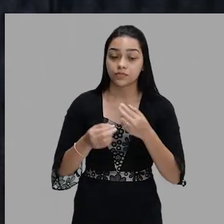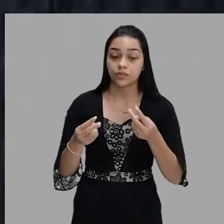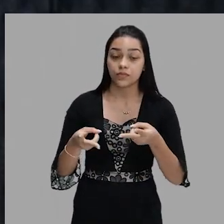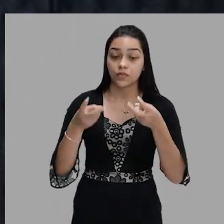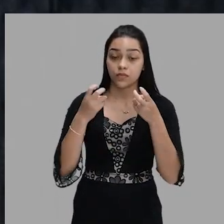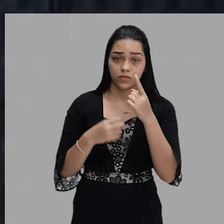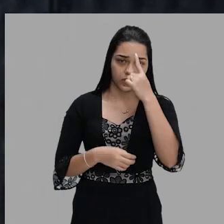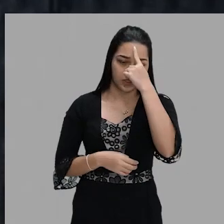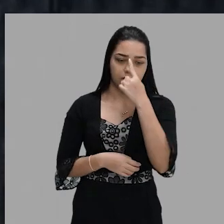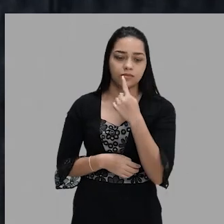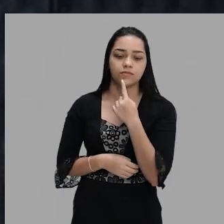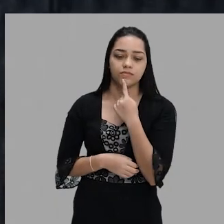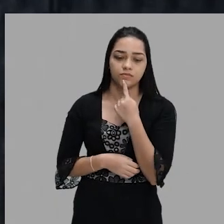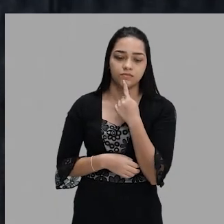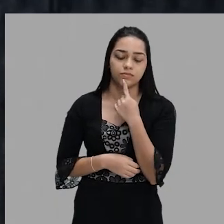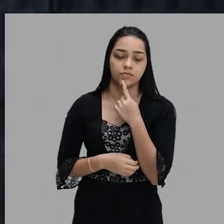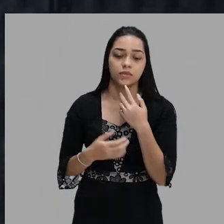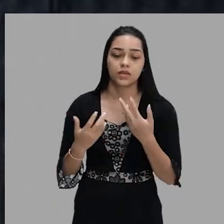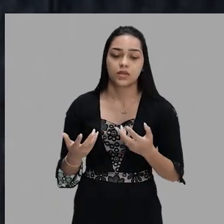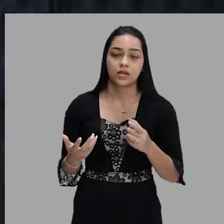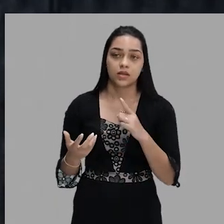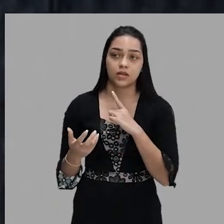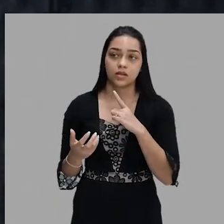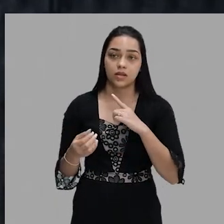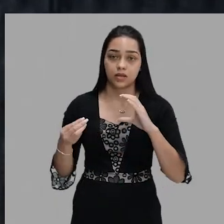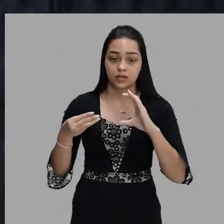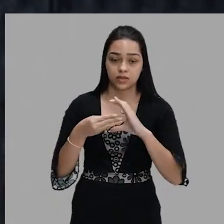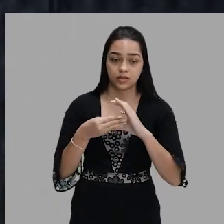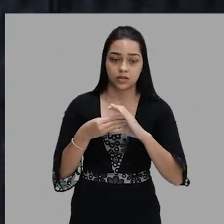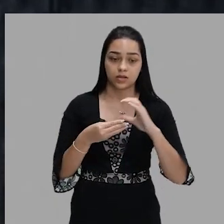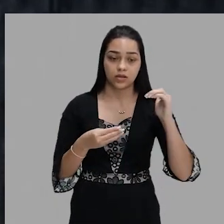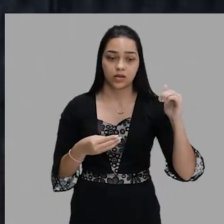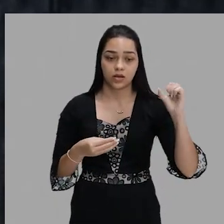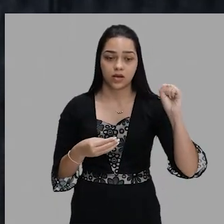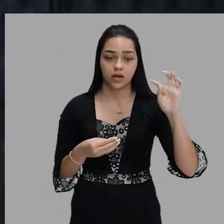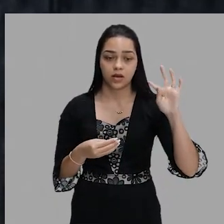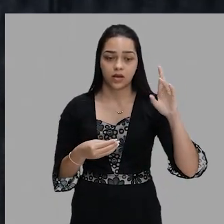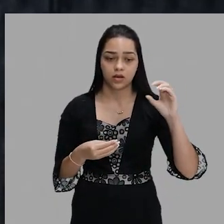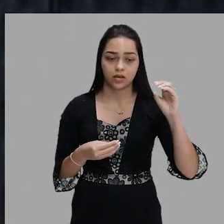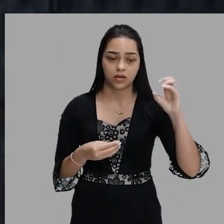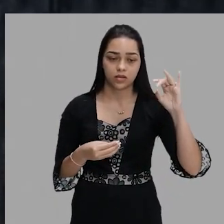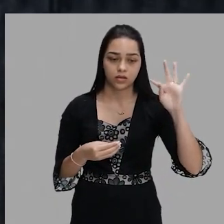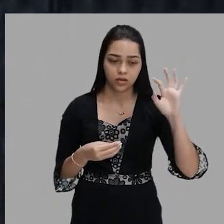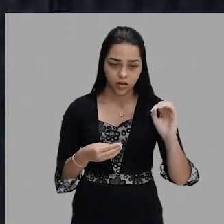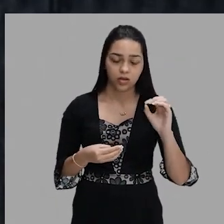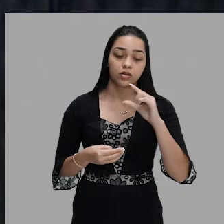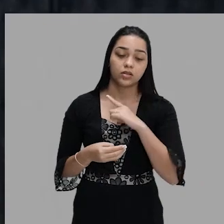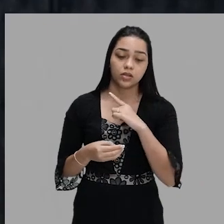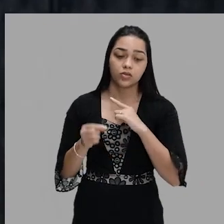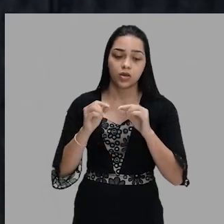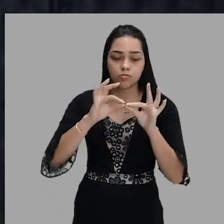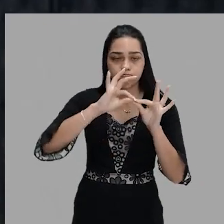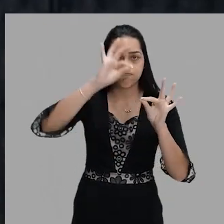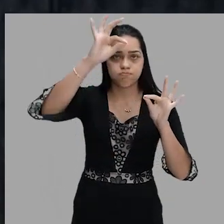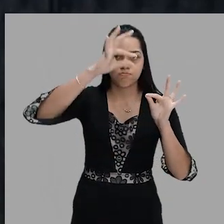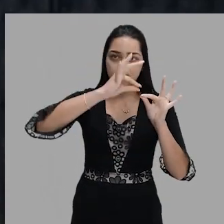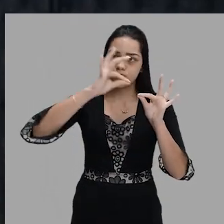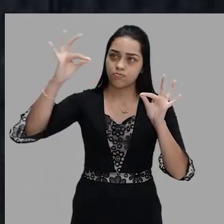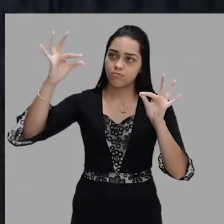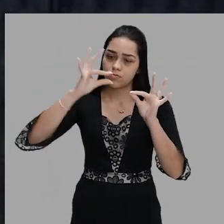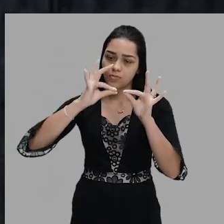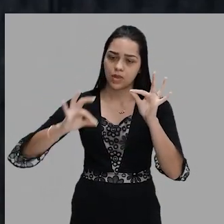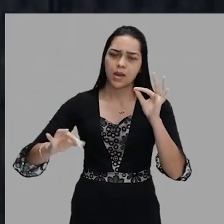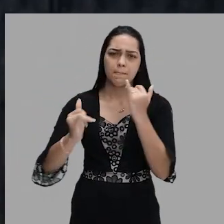Observa nessa figura que essa célula chamada astrócito, ela tem prolongamentos, ela é parecida